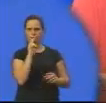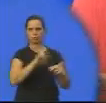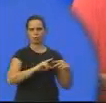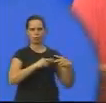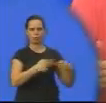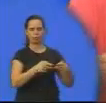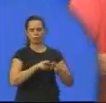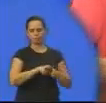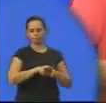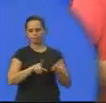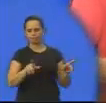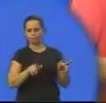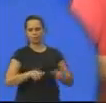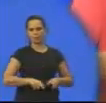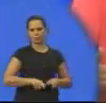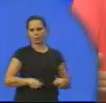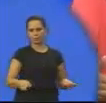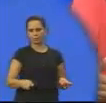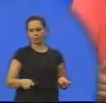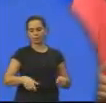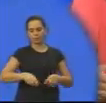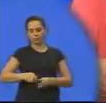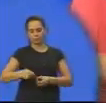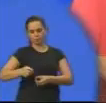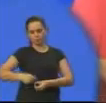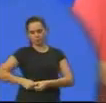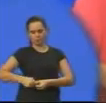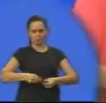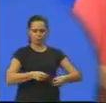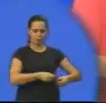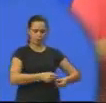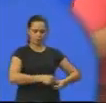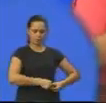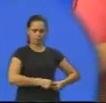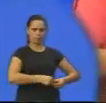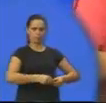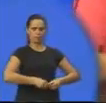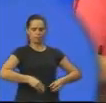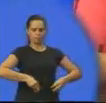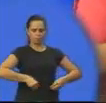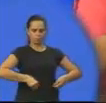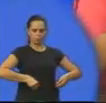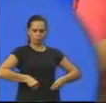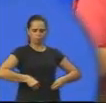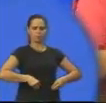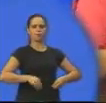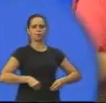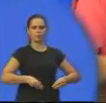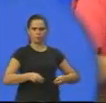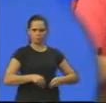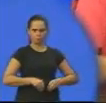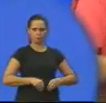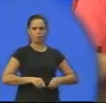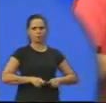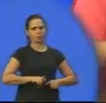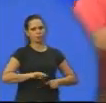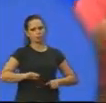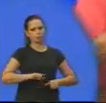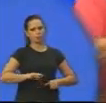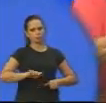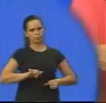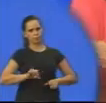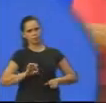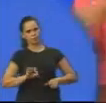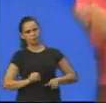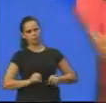totalmente diferentes, porque a base é diferente, não é? Então, é um óvulo e um espermatozoide formando um zigoto e,